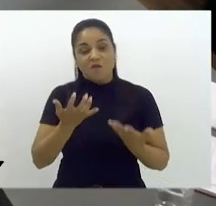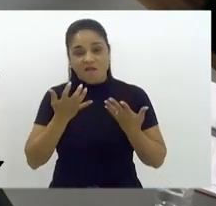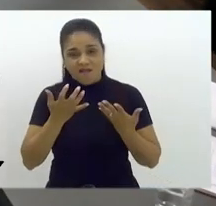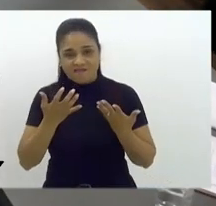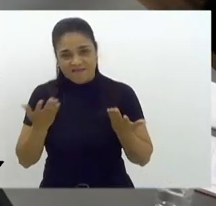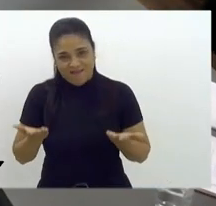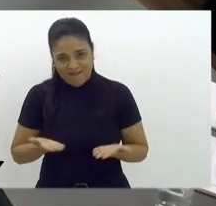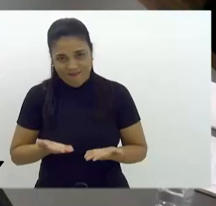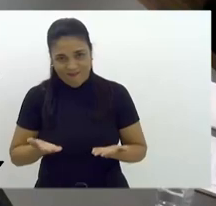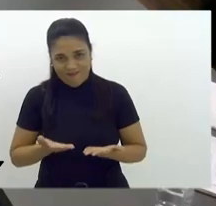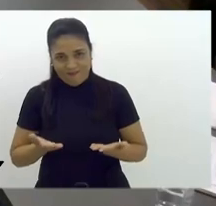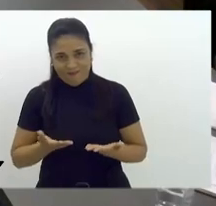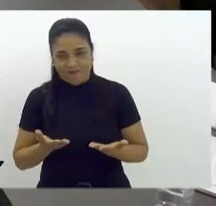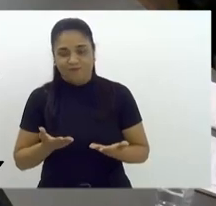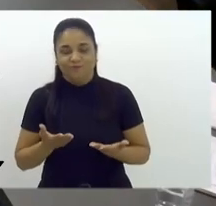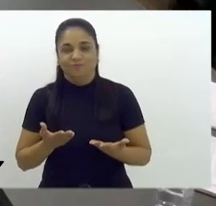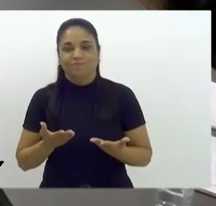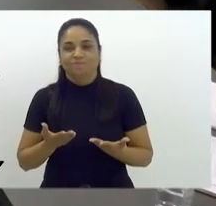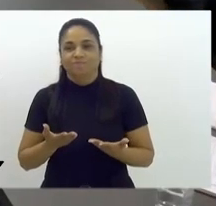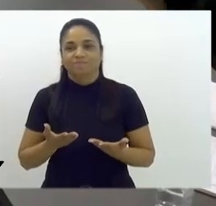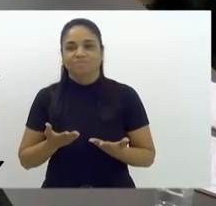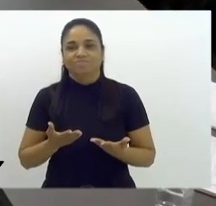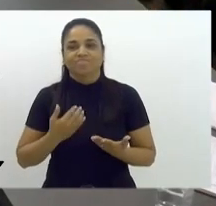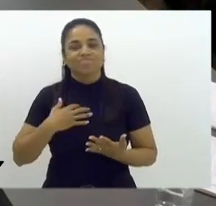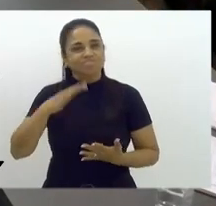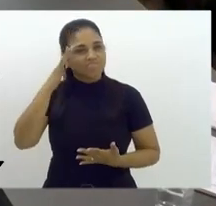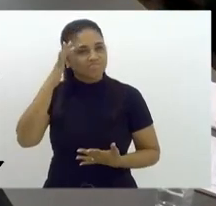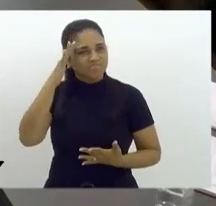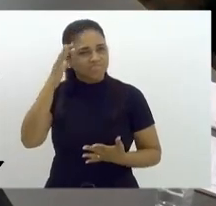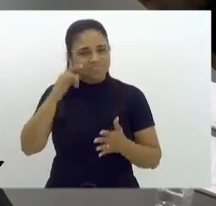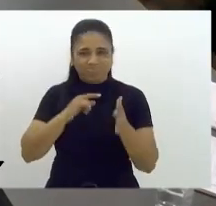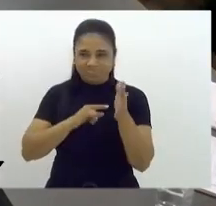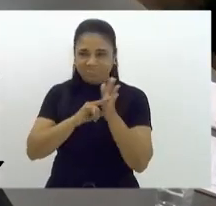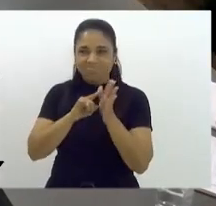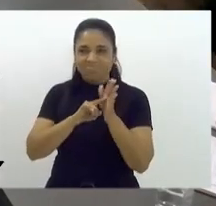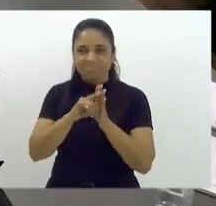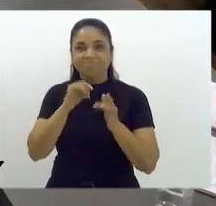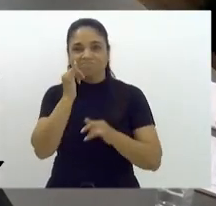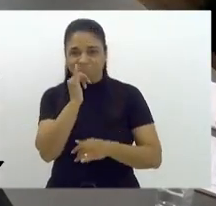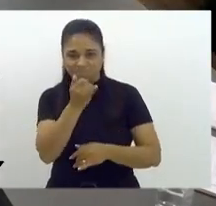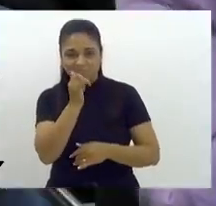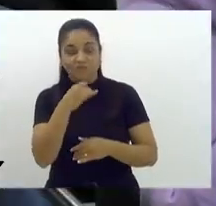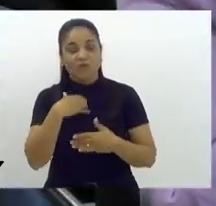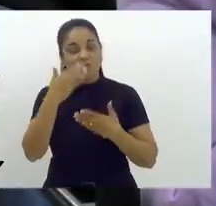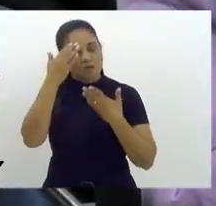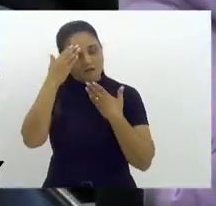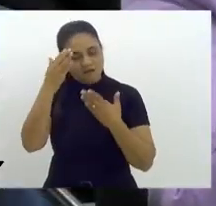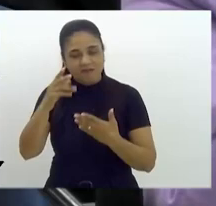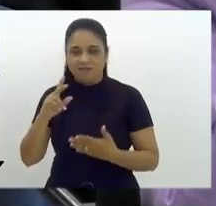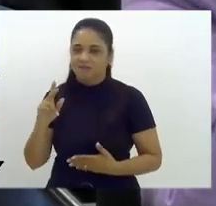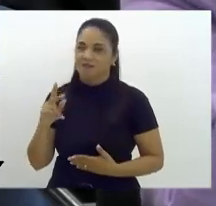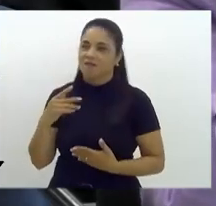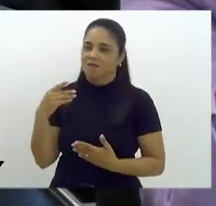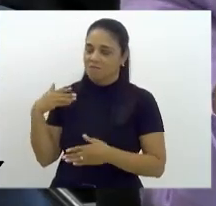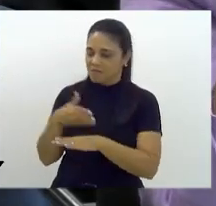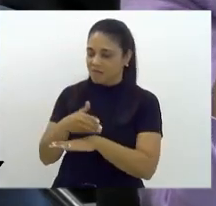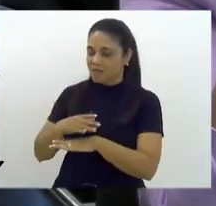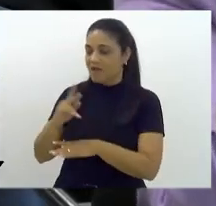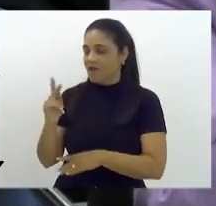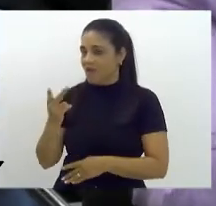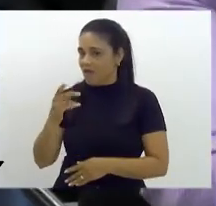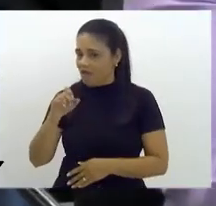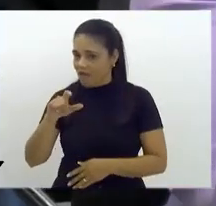ter esse brevemente algumas reflexões porque aliás agradecer a presença aqui Doutor Hélio Doutor Liu Dra